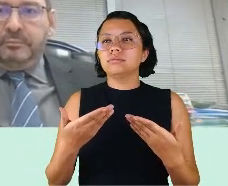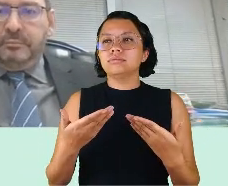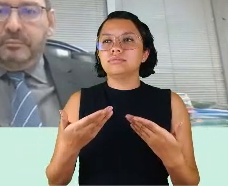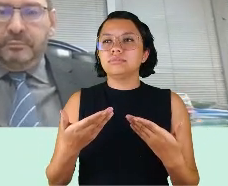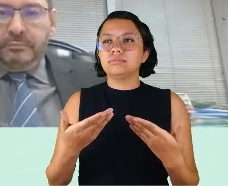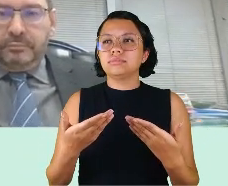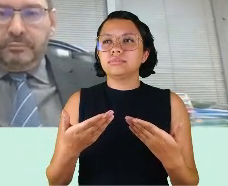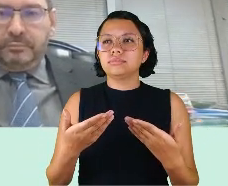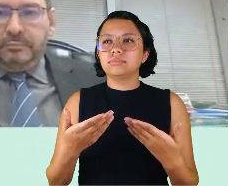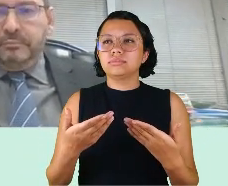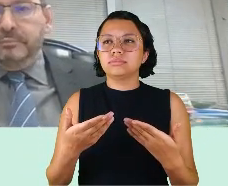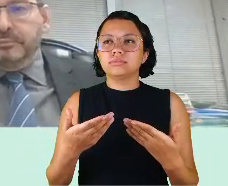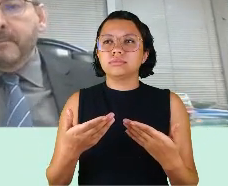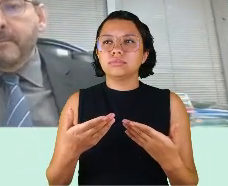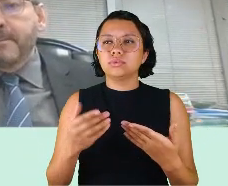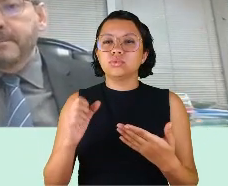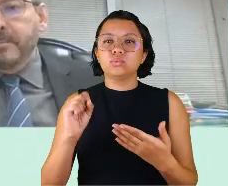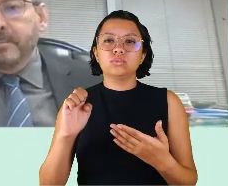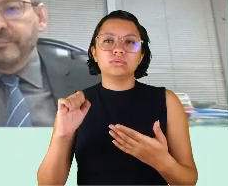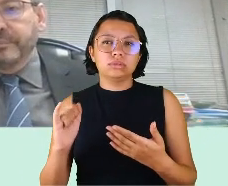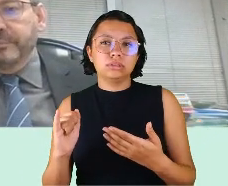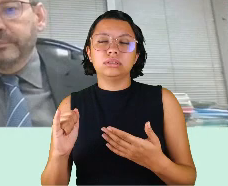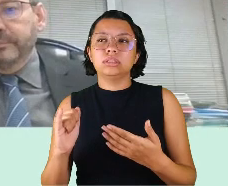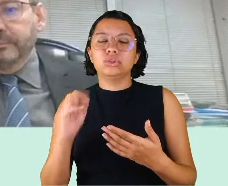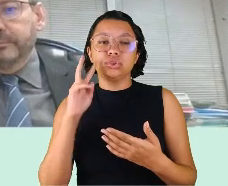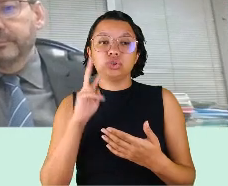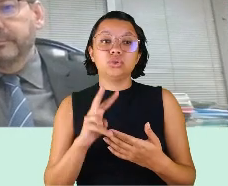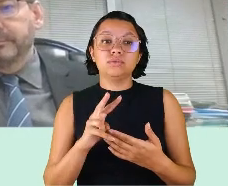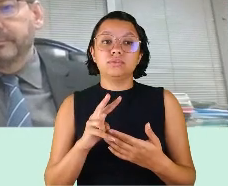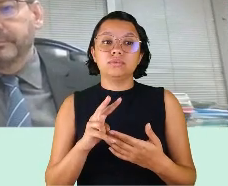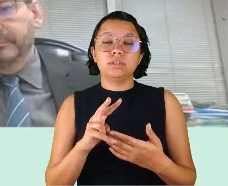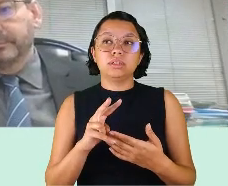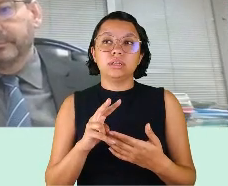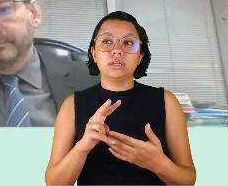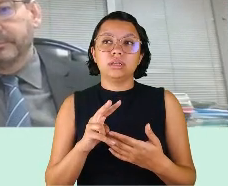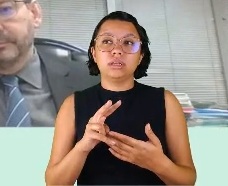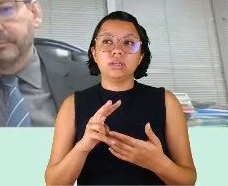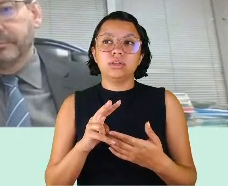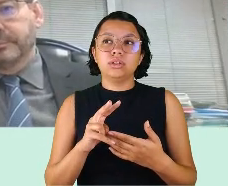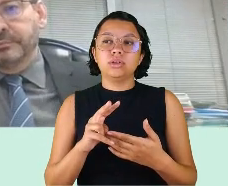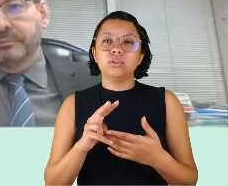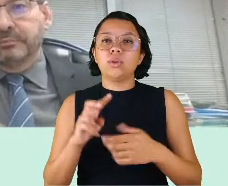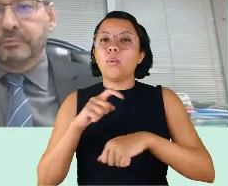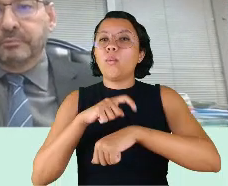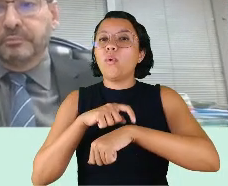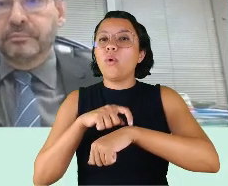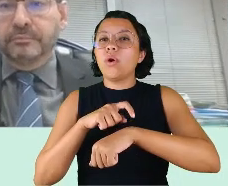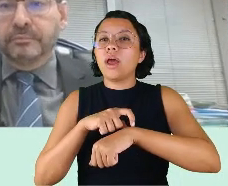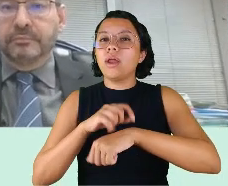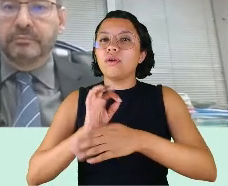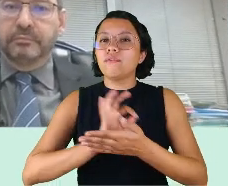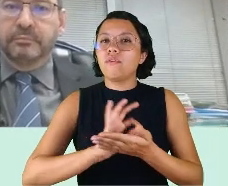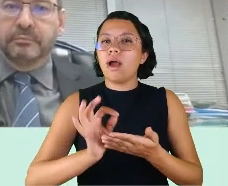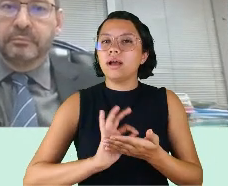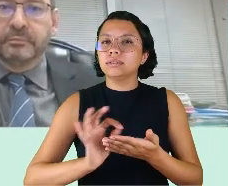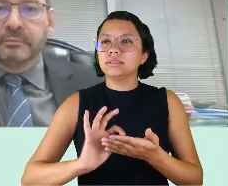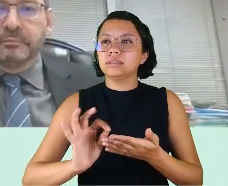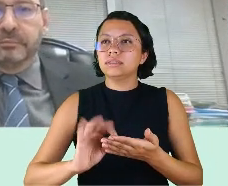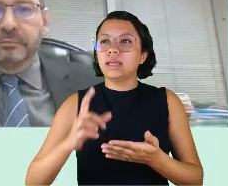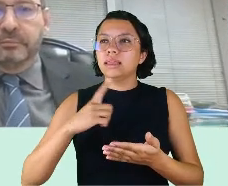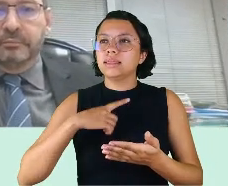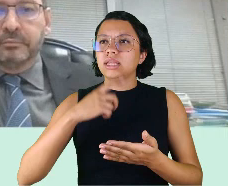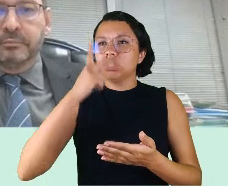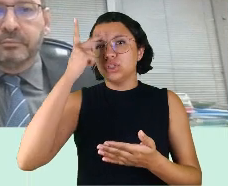vezes, não sei, né? A gente vê o horário em que aquilo foi assinado.